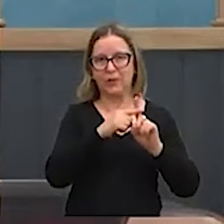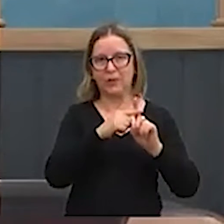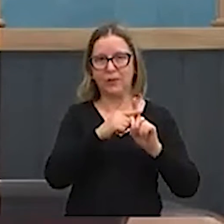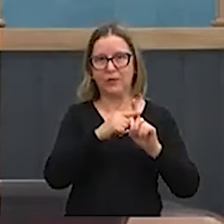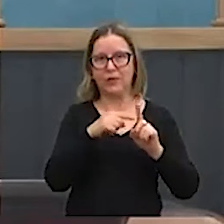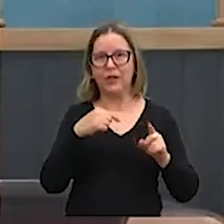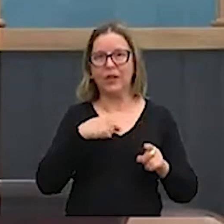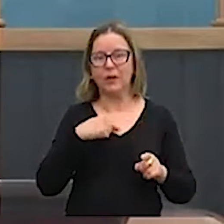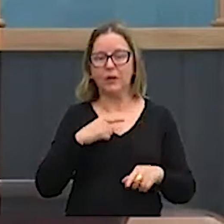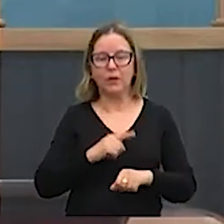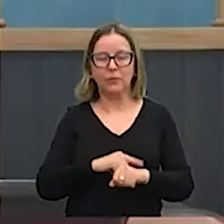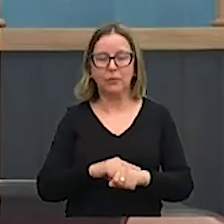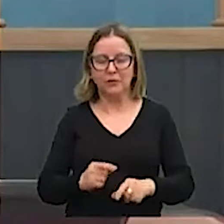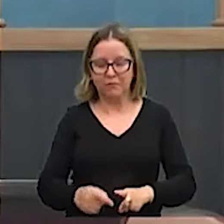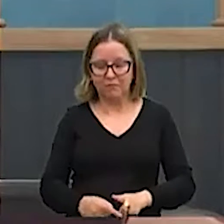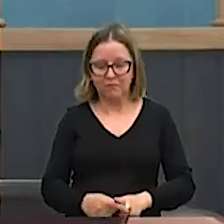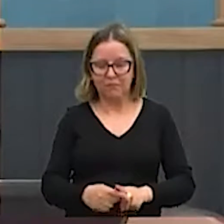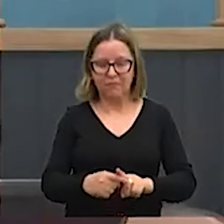da terra.